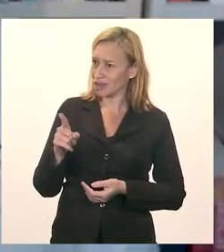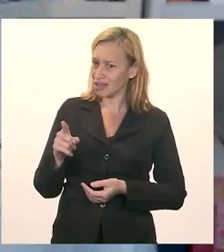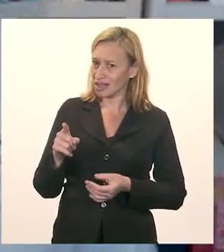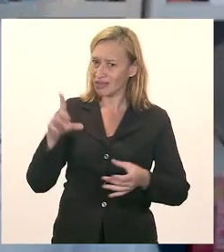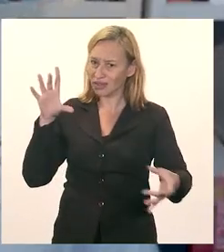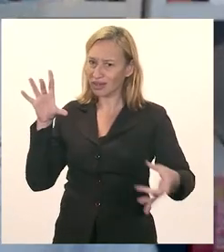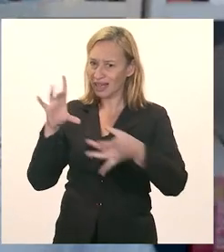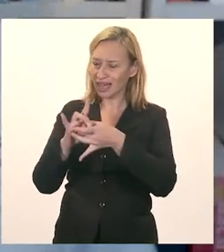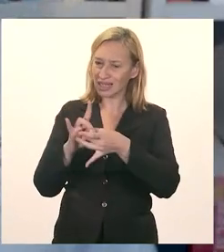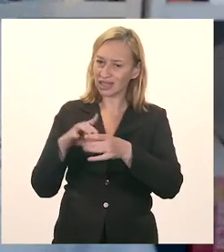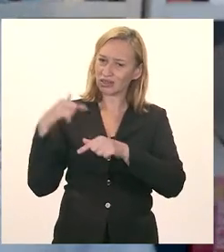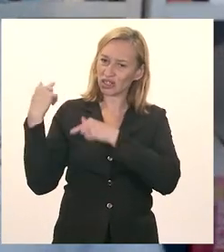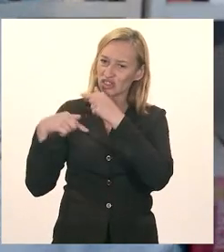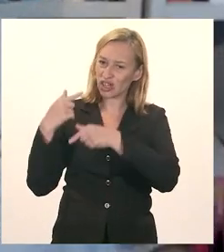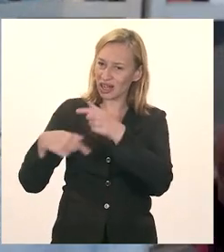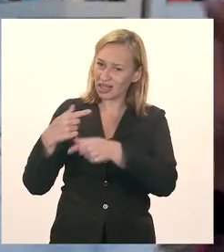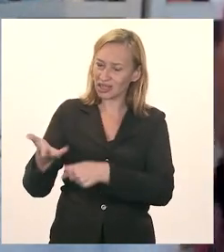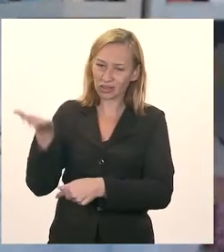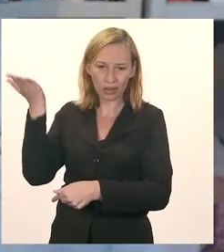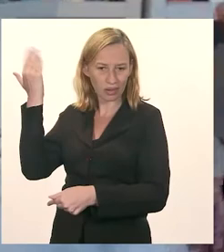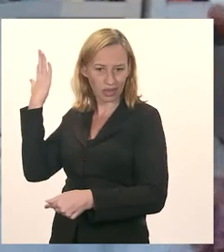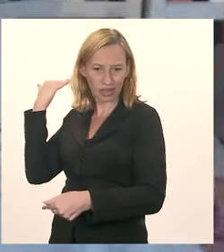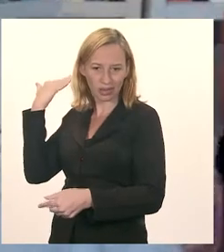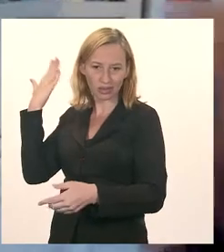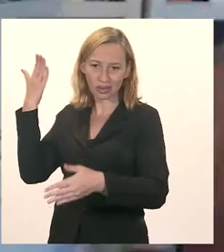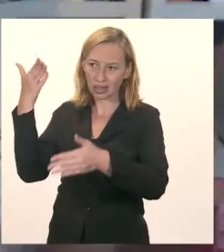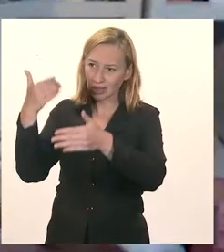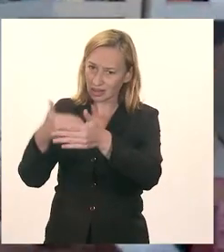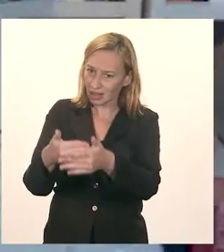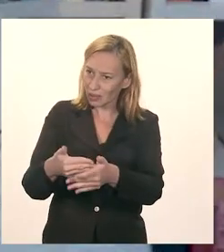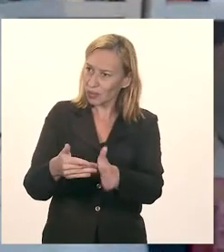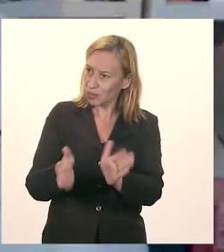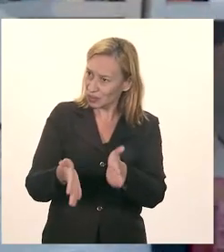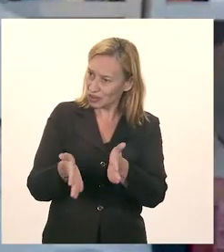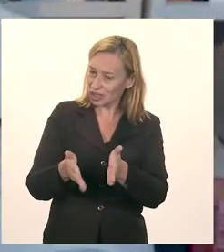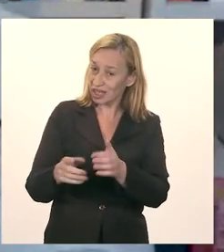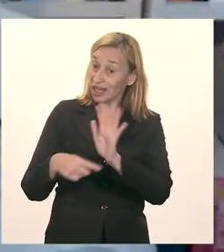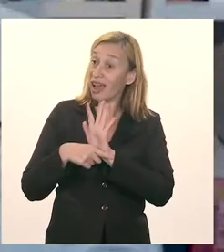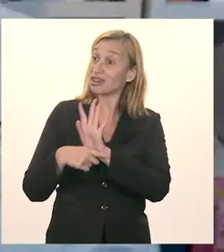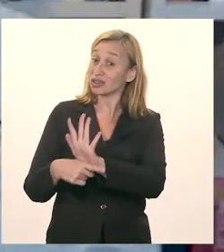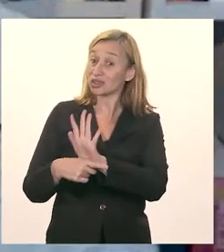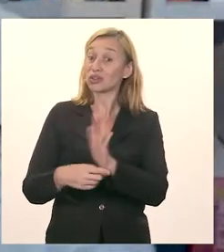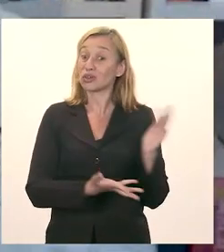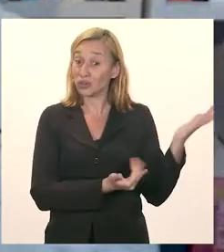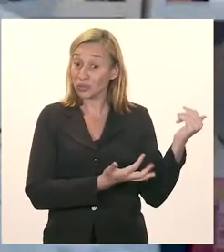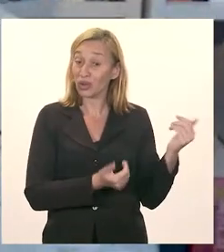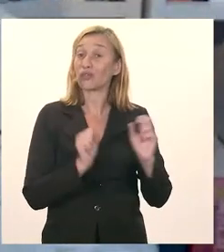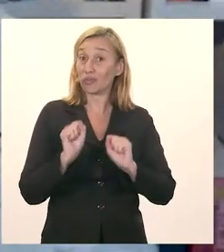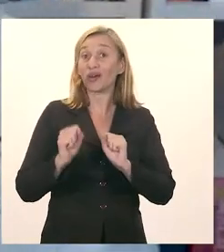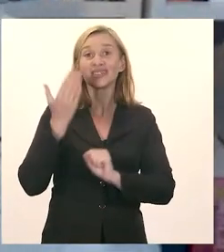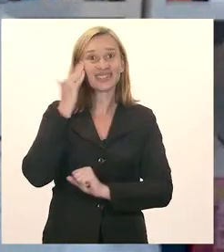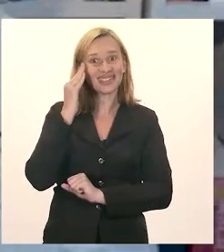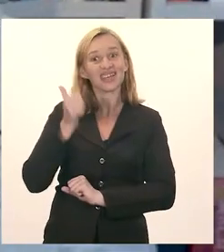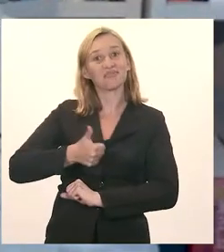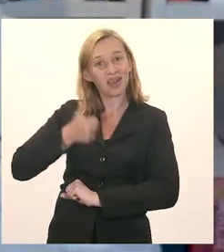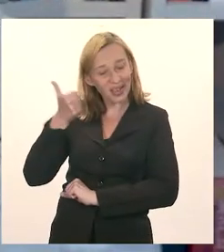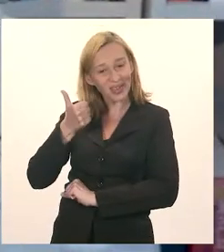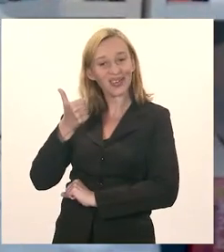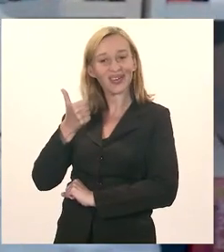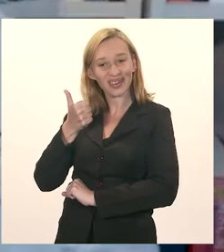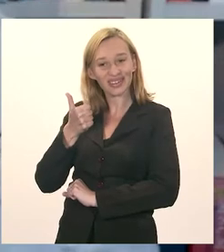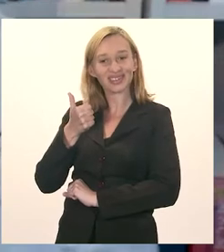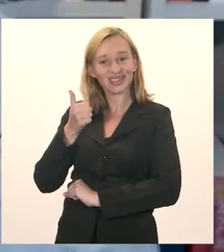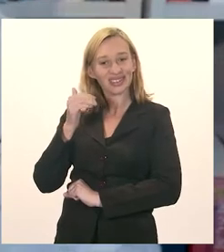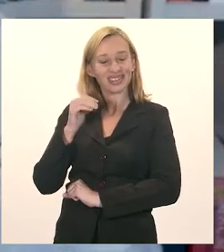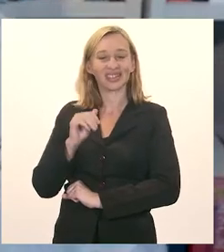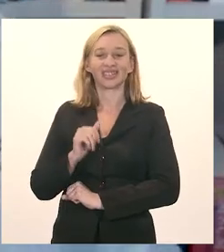uma ponte entre as gerações, traz a cultura tradicional e ajuda que os jovens possam entendê-la,